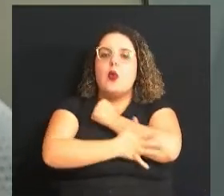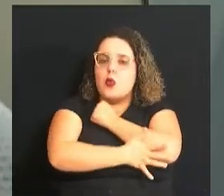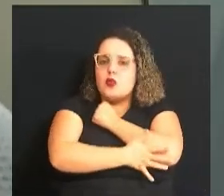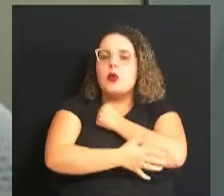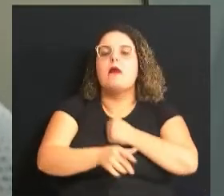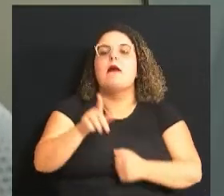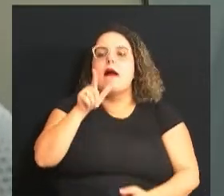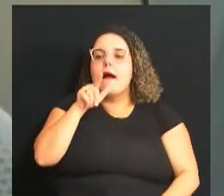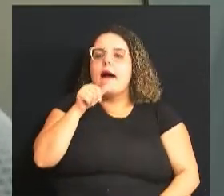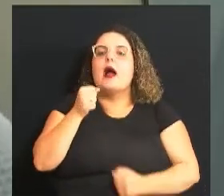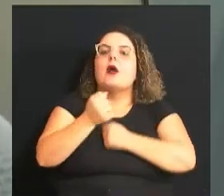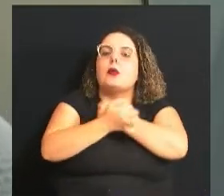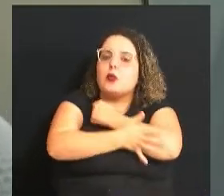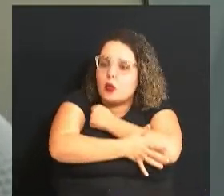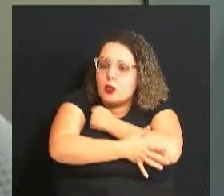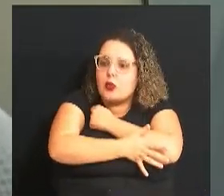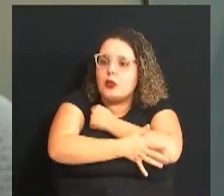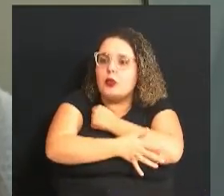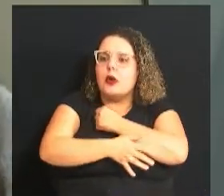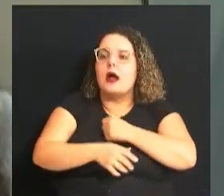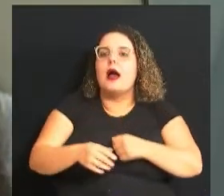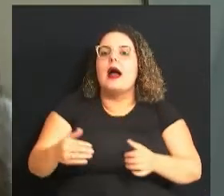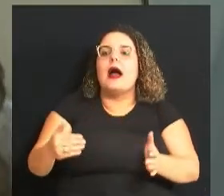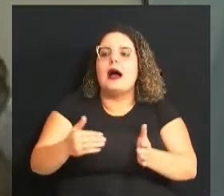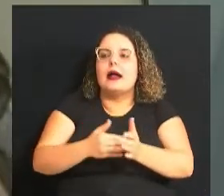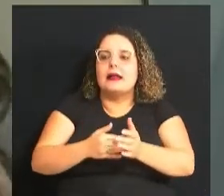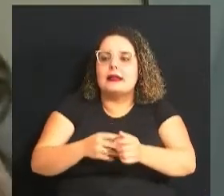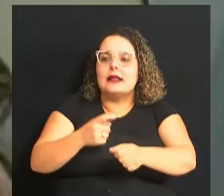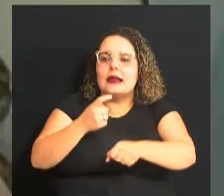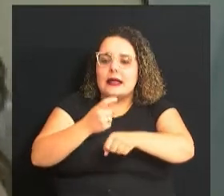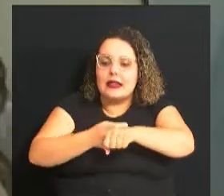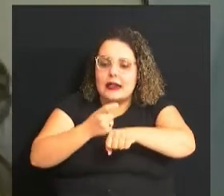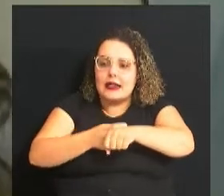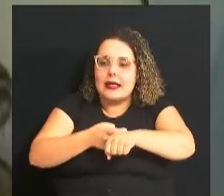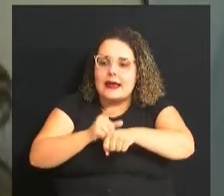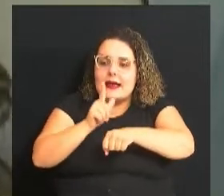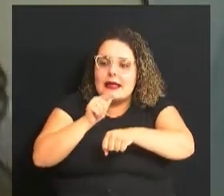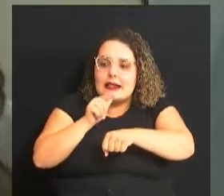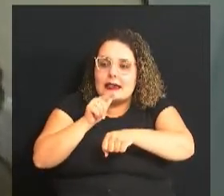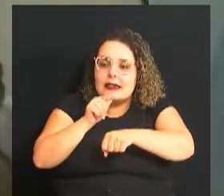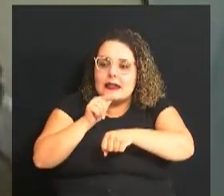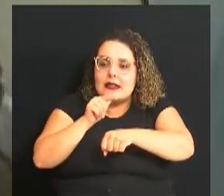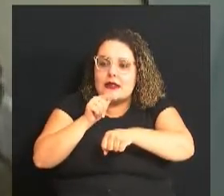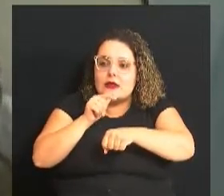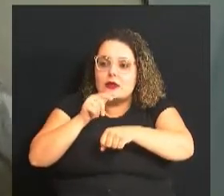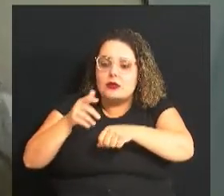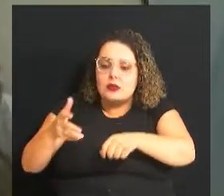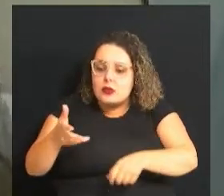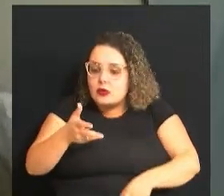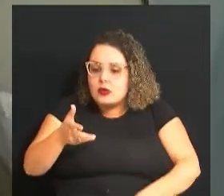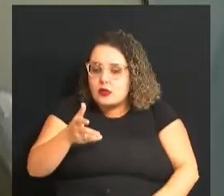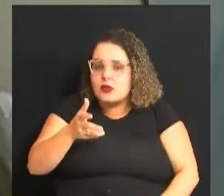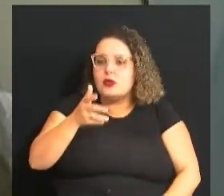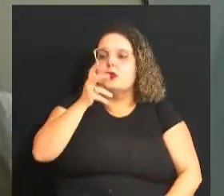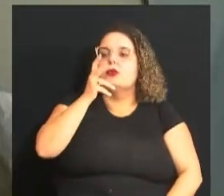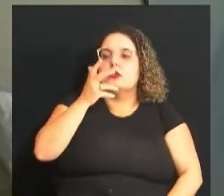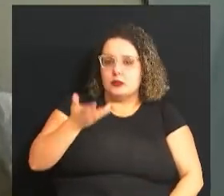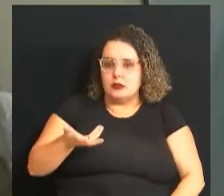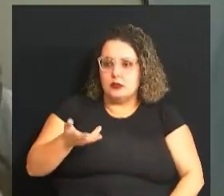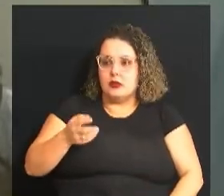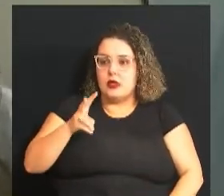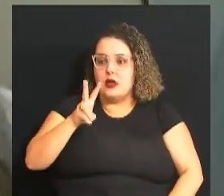até mesmo gelo de água contaminada no drink. Então, às vezes, a vigilância